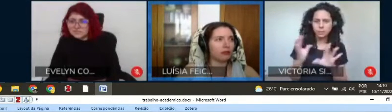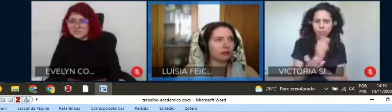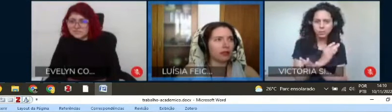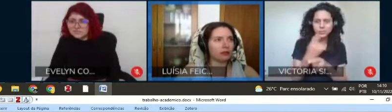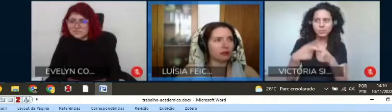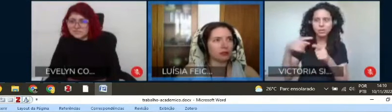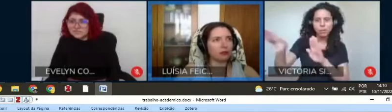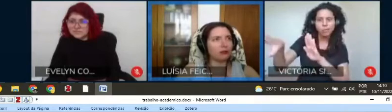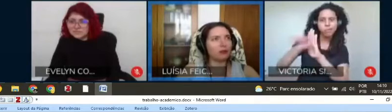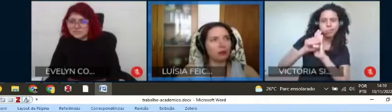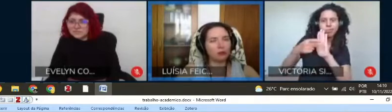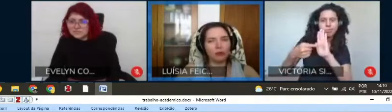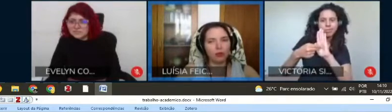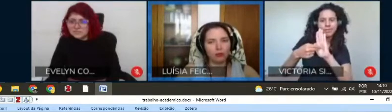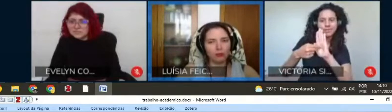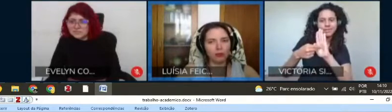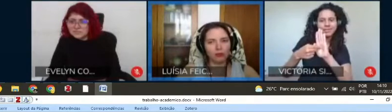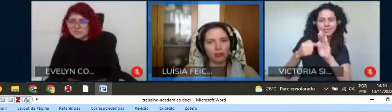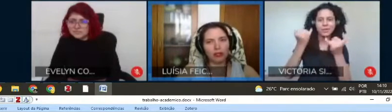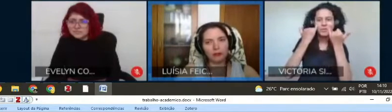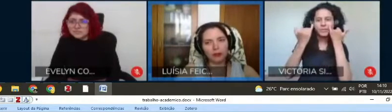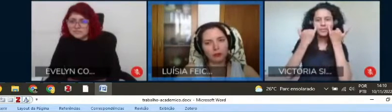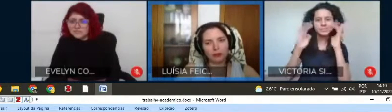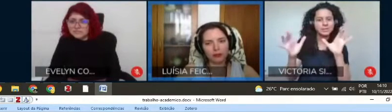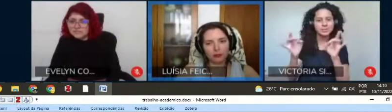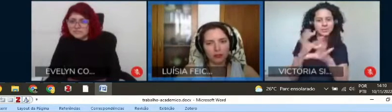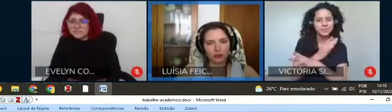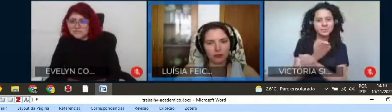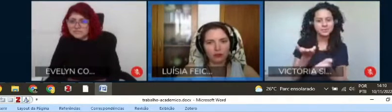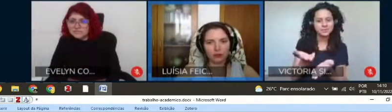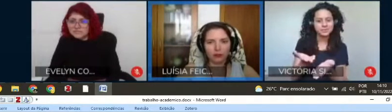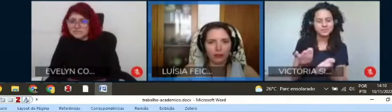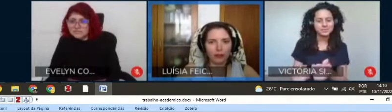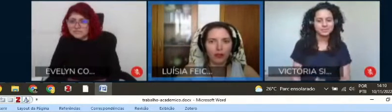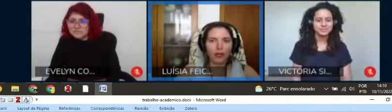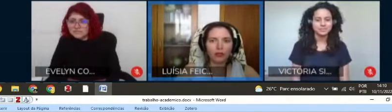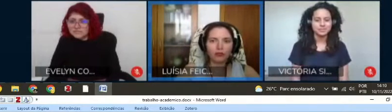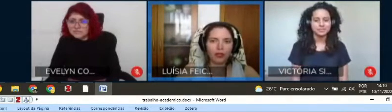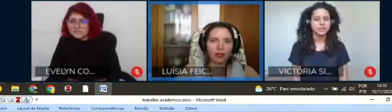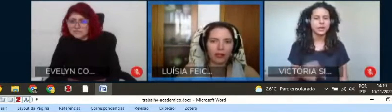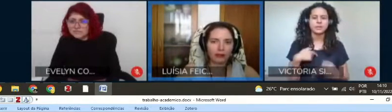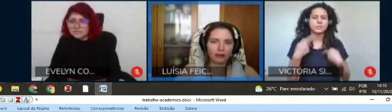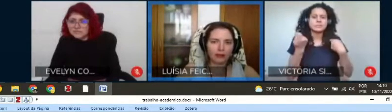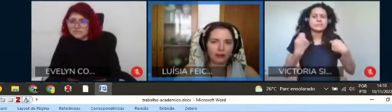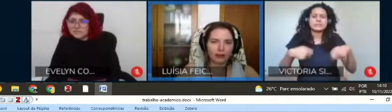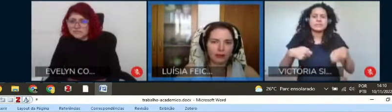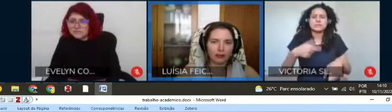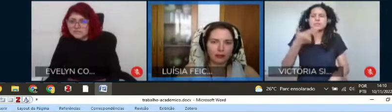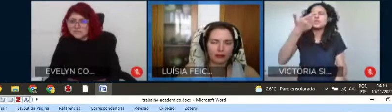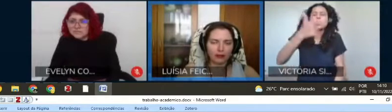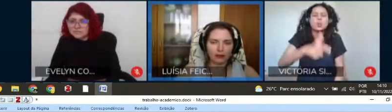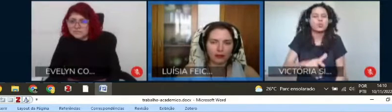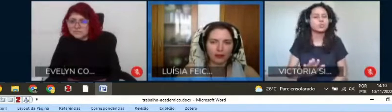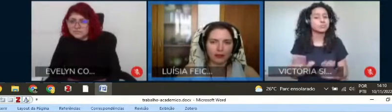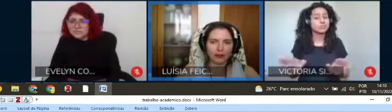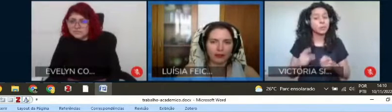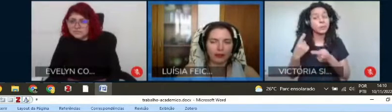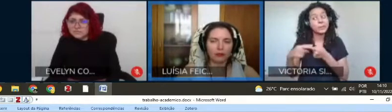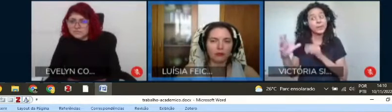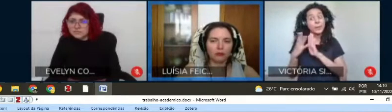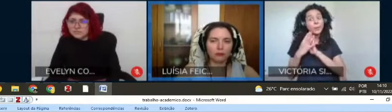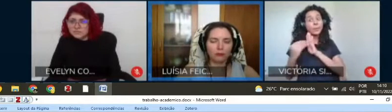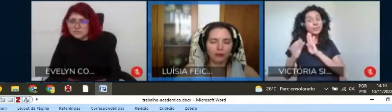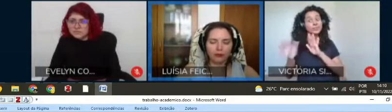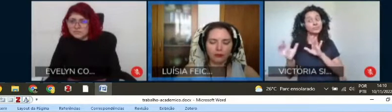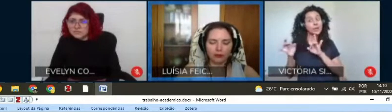ano. Todos esses dados, então, como eu já preenchi na capa, eu não preciso preencher de novo aqui. Já essa área aqui,